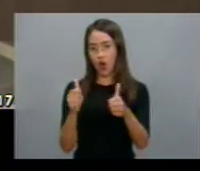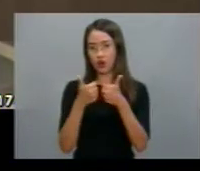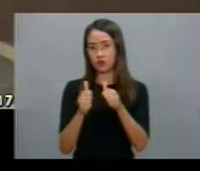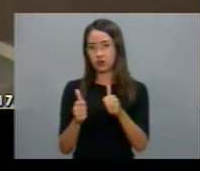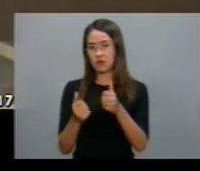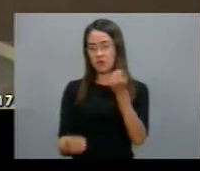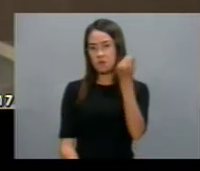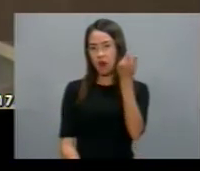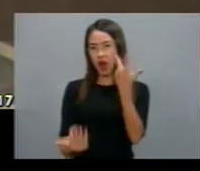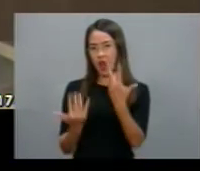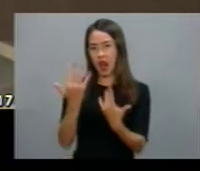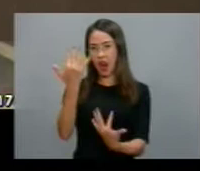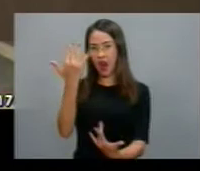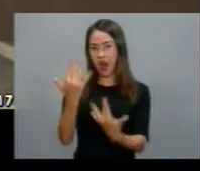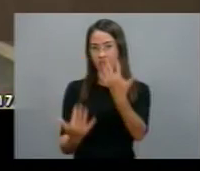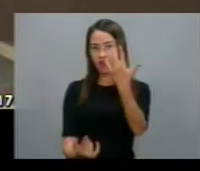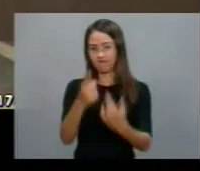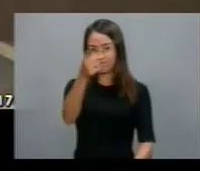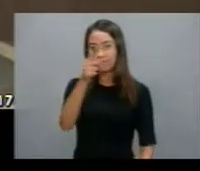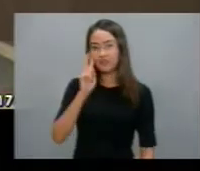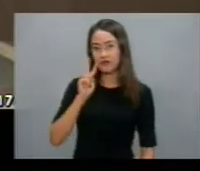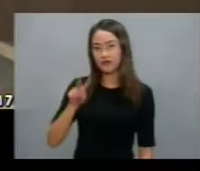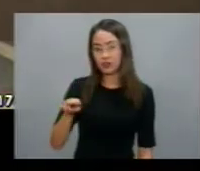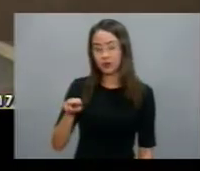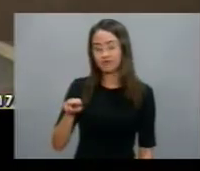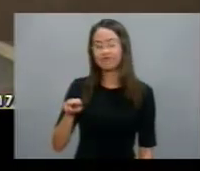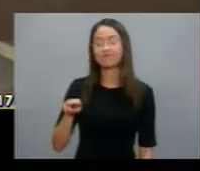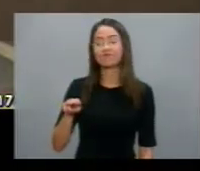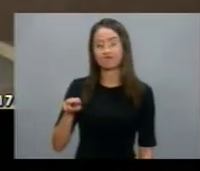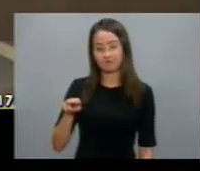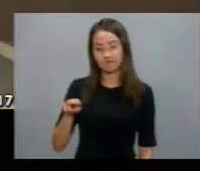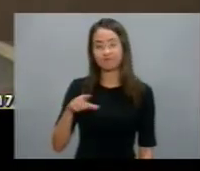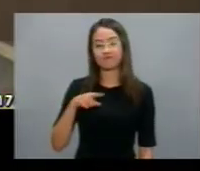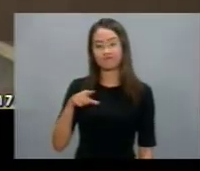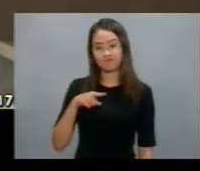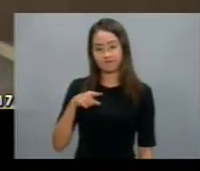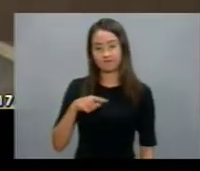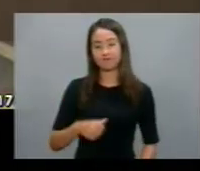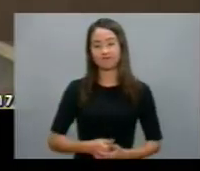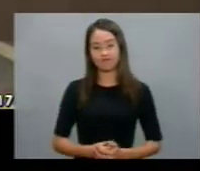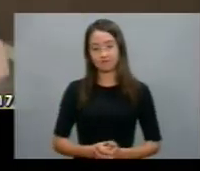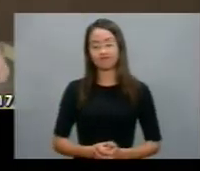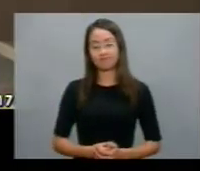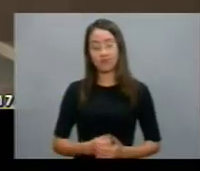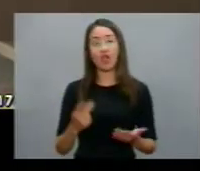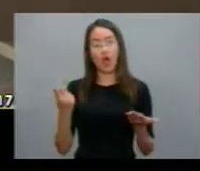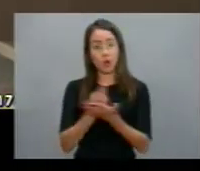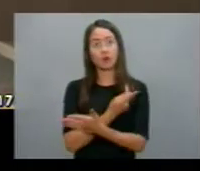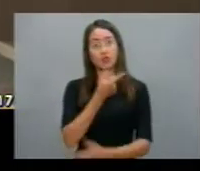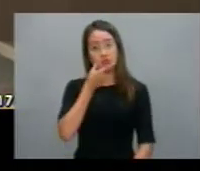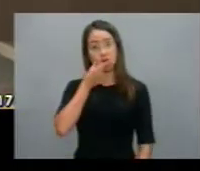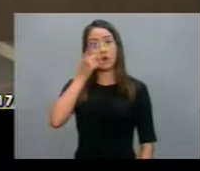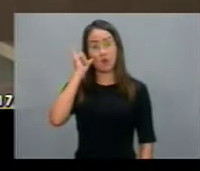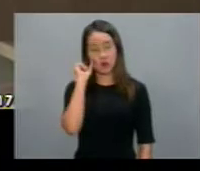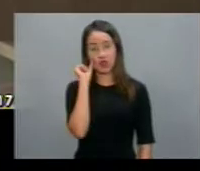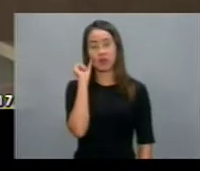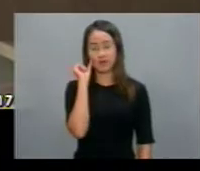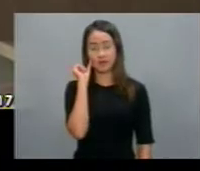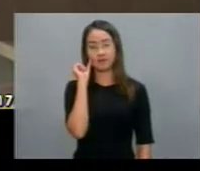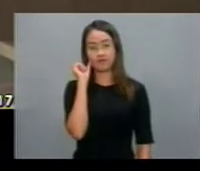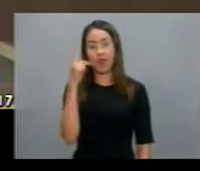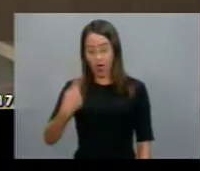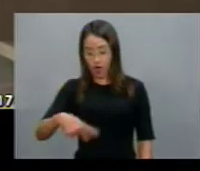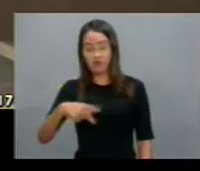público e a veículos de concessionárias públicas acontecidos ontem